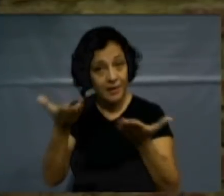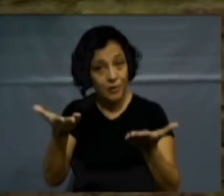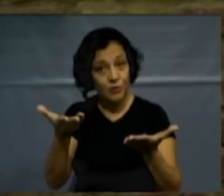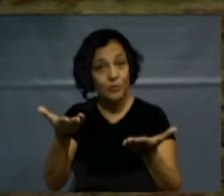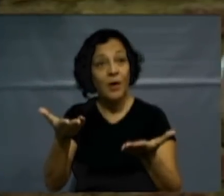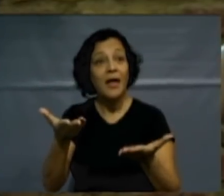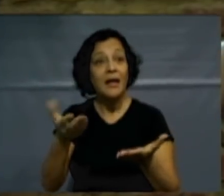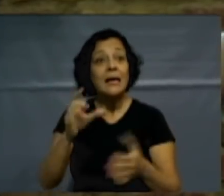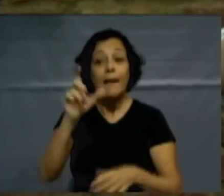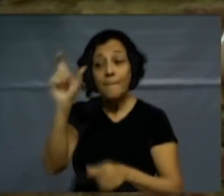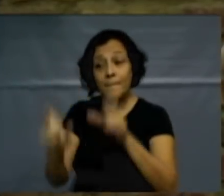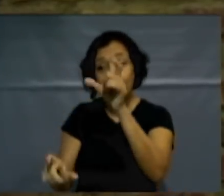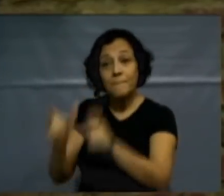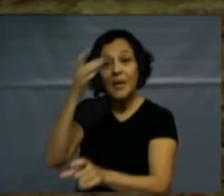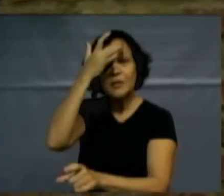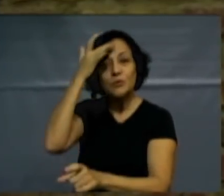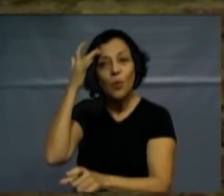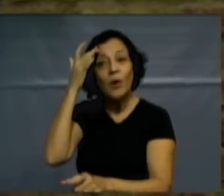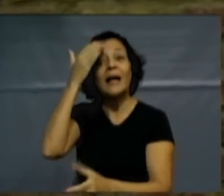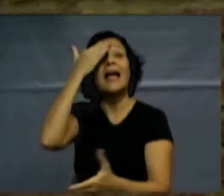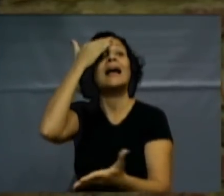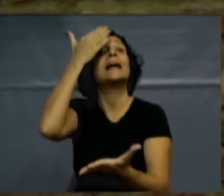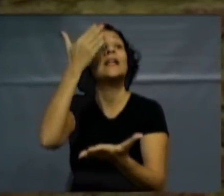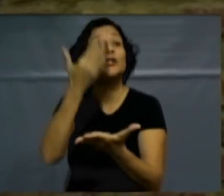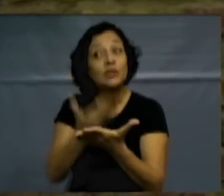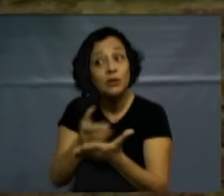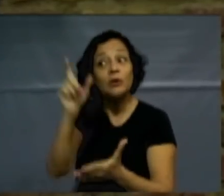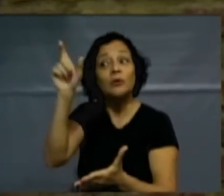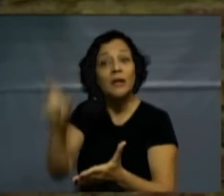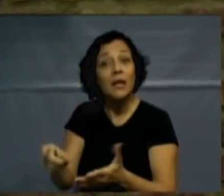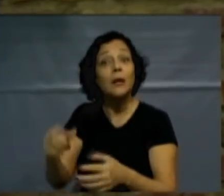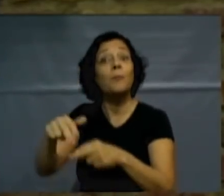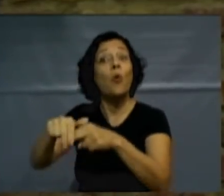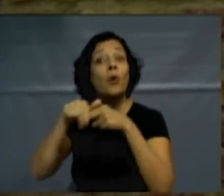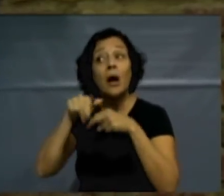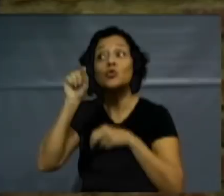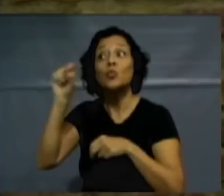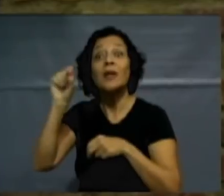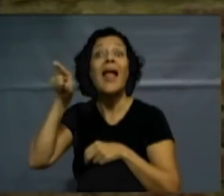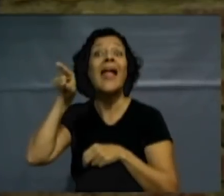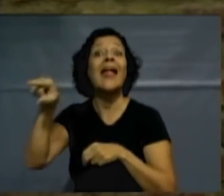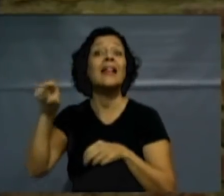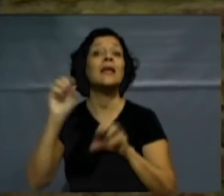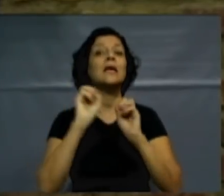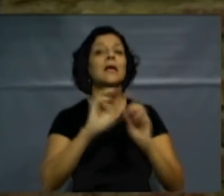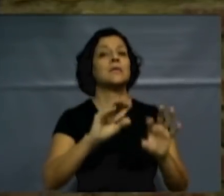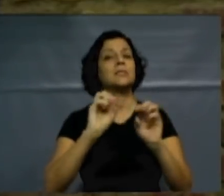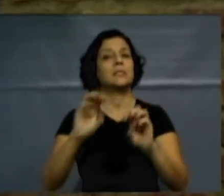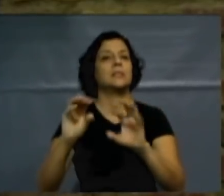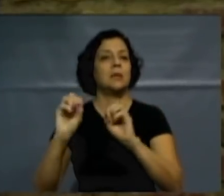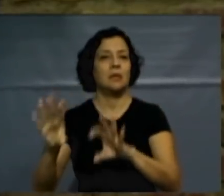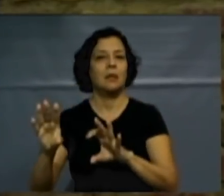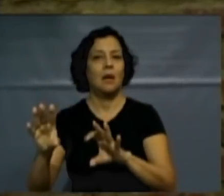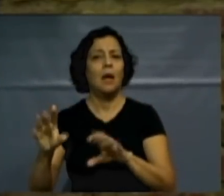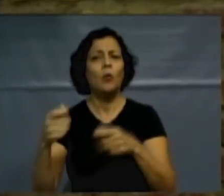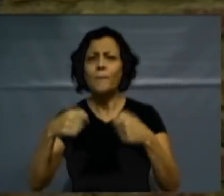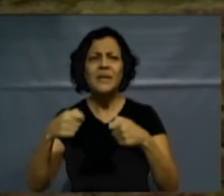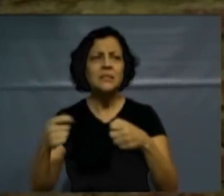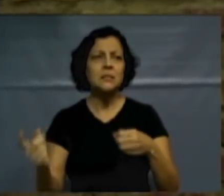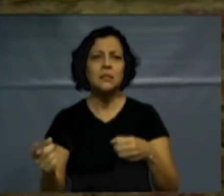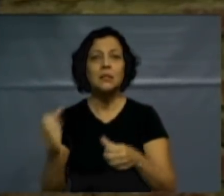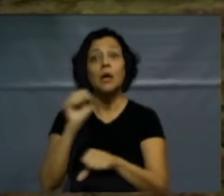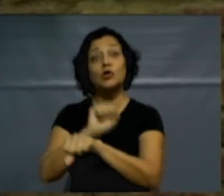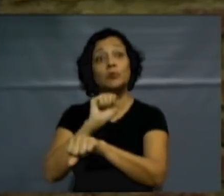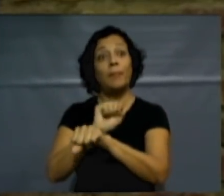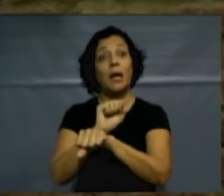creem nele pela racionalidade dos seus ensinamentos. Não precisam esperar ele voltar para crer nele.